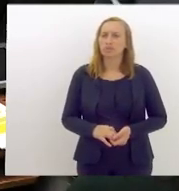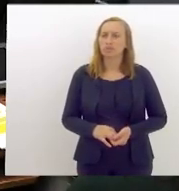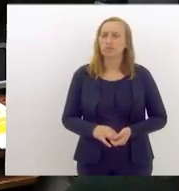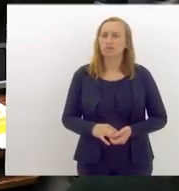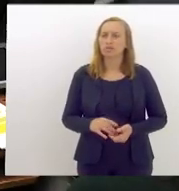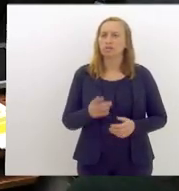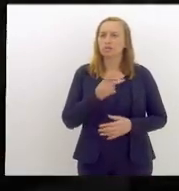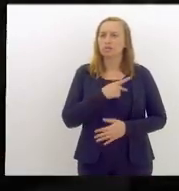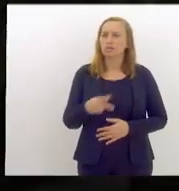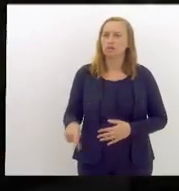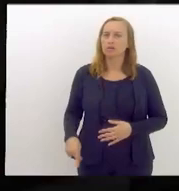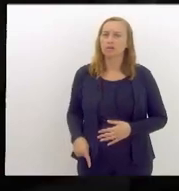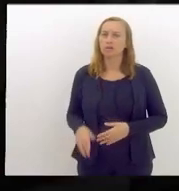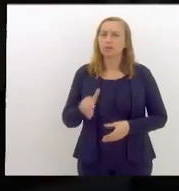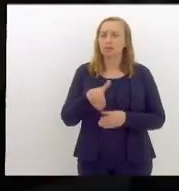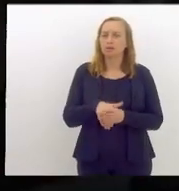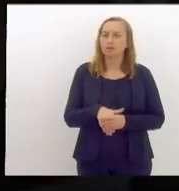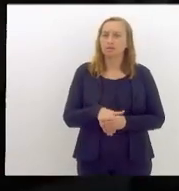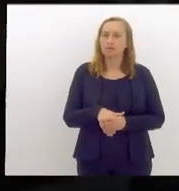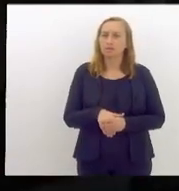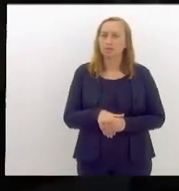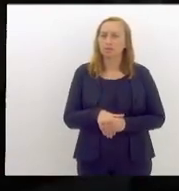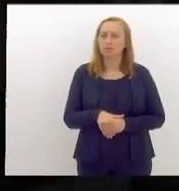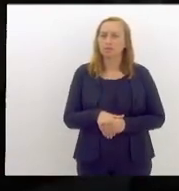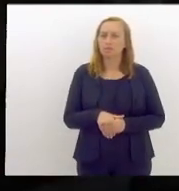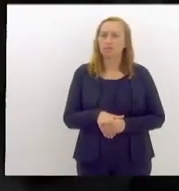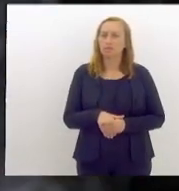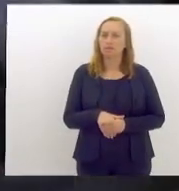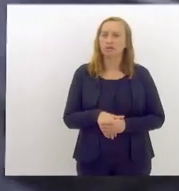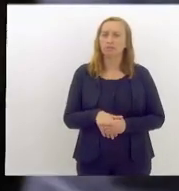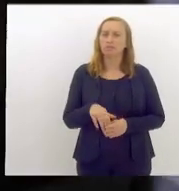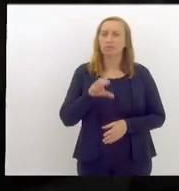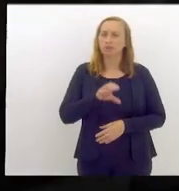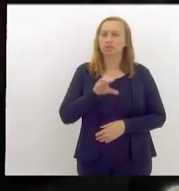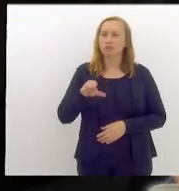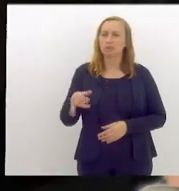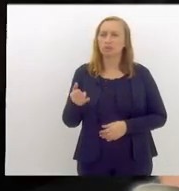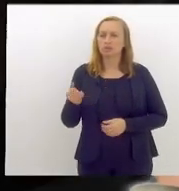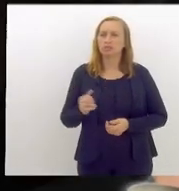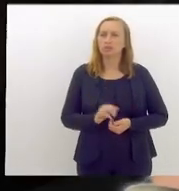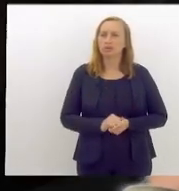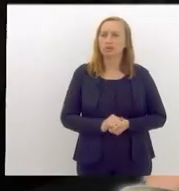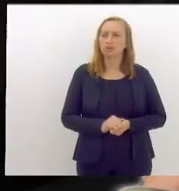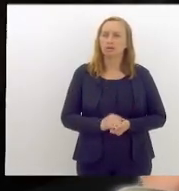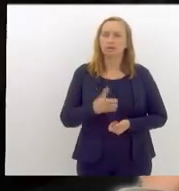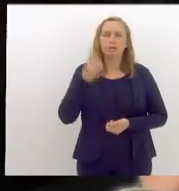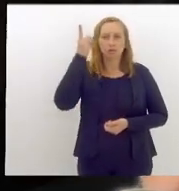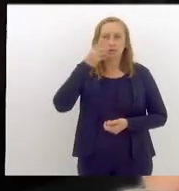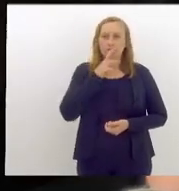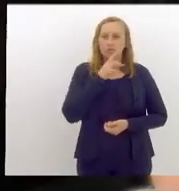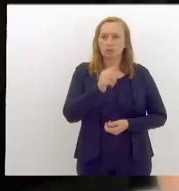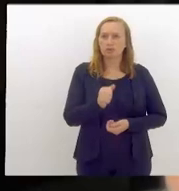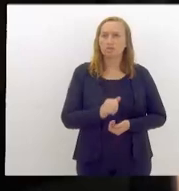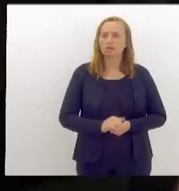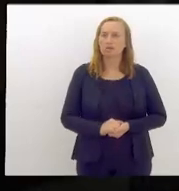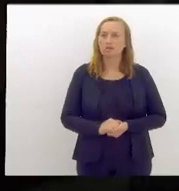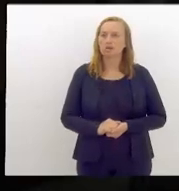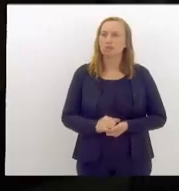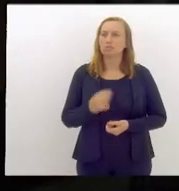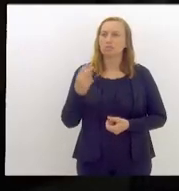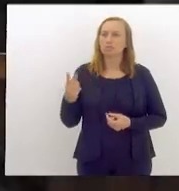Presidente vou votar com o voto vencedor da ccj com deputado Rodrigo Amorim